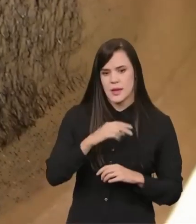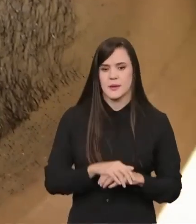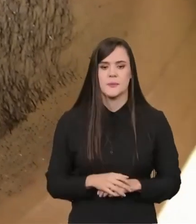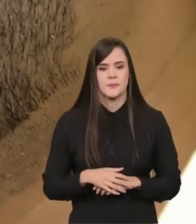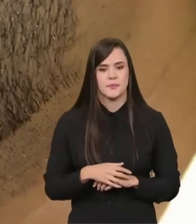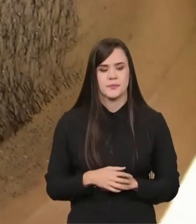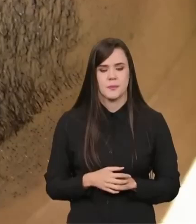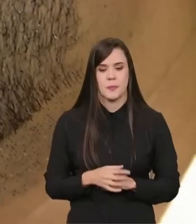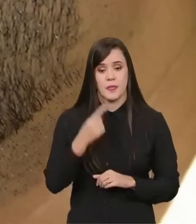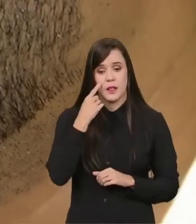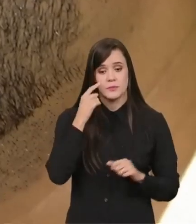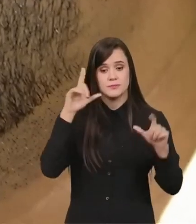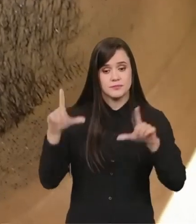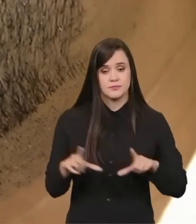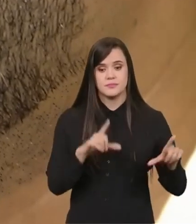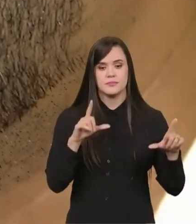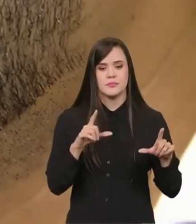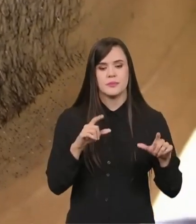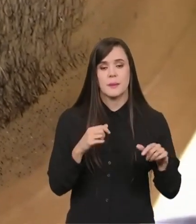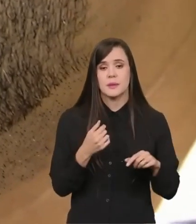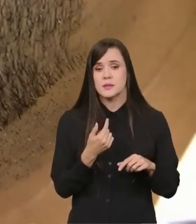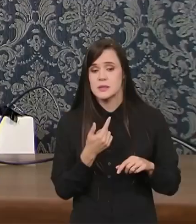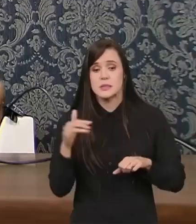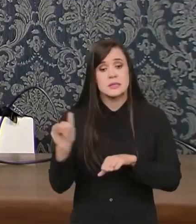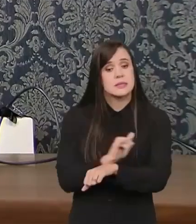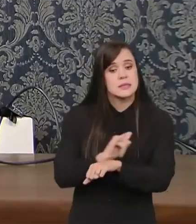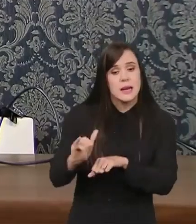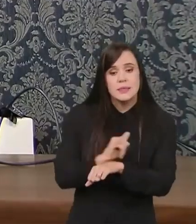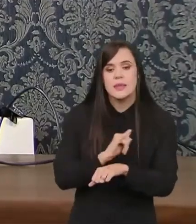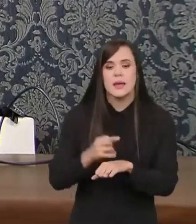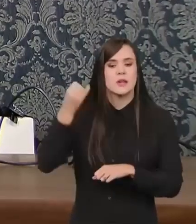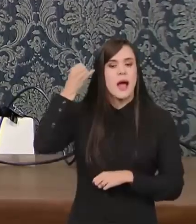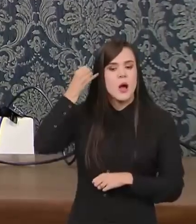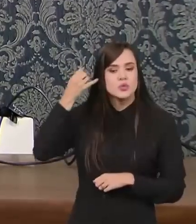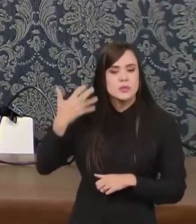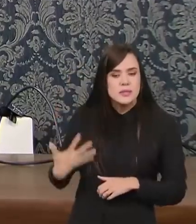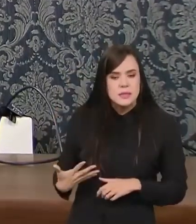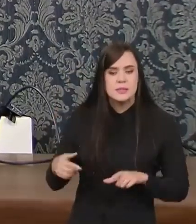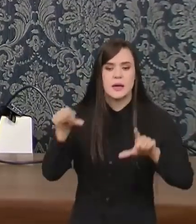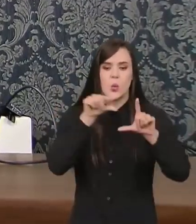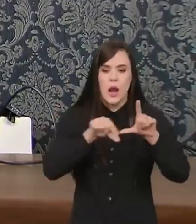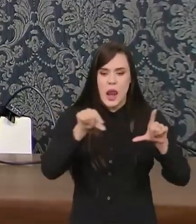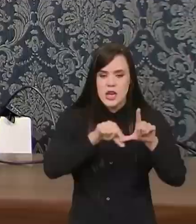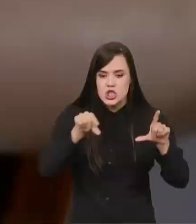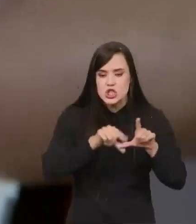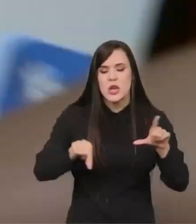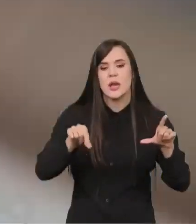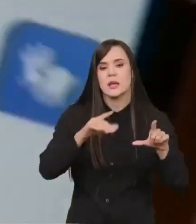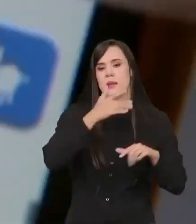os blocos temáticos. A gente precisa de texto alternativo, por exemplo, a gente precisa de audiodescrição, a gente precisa de legendas para as